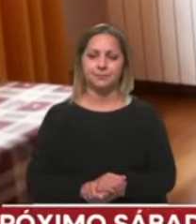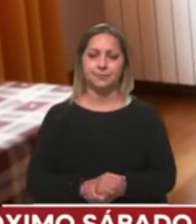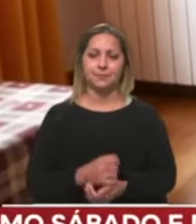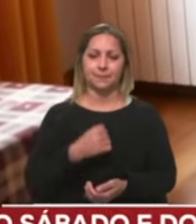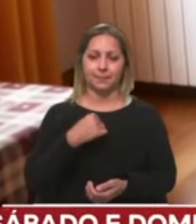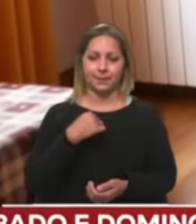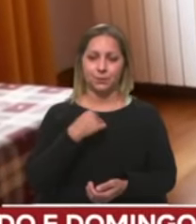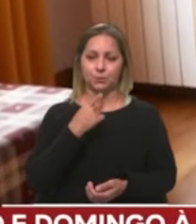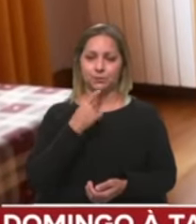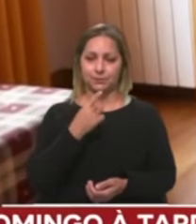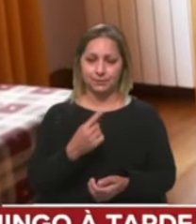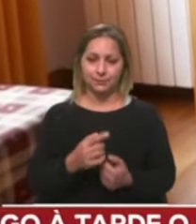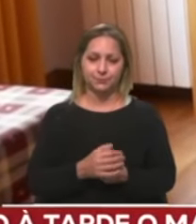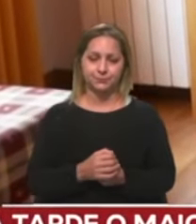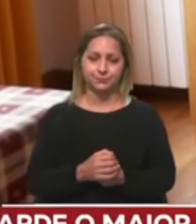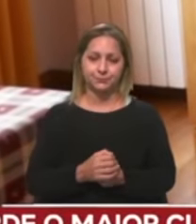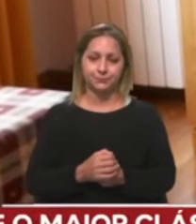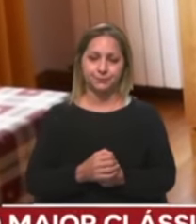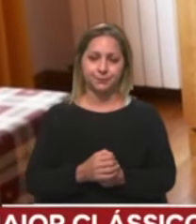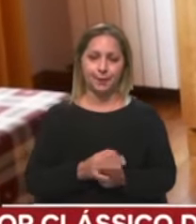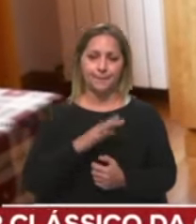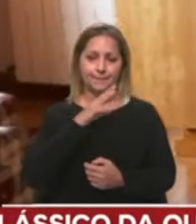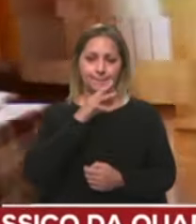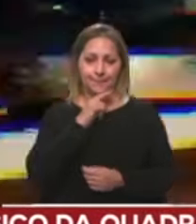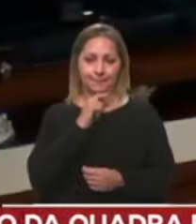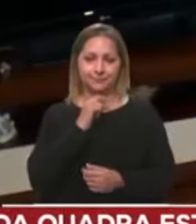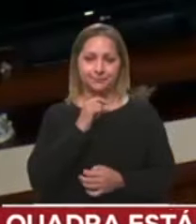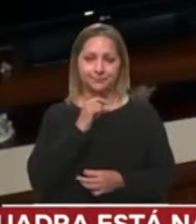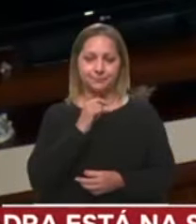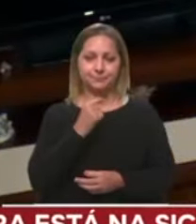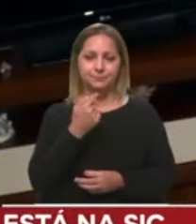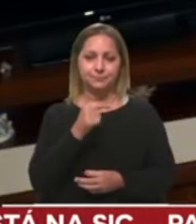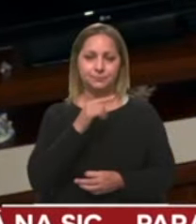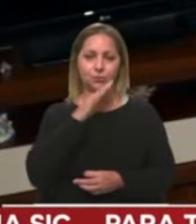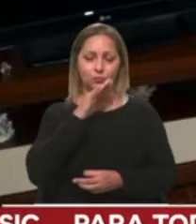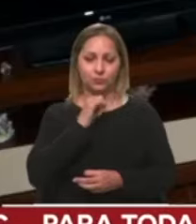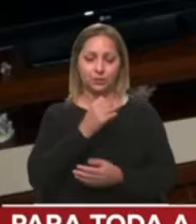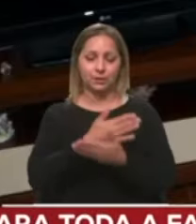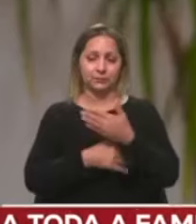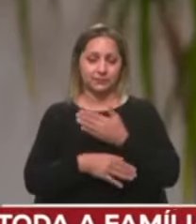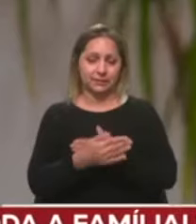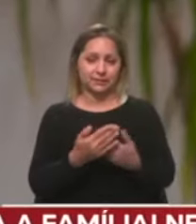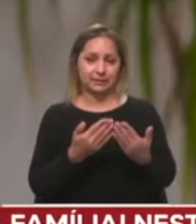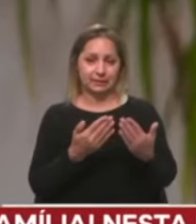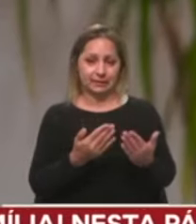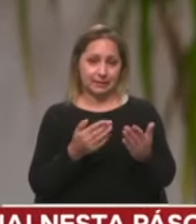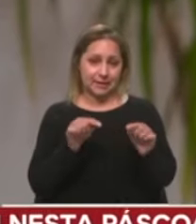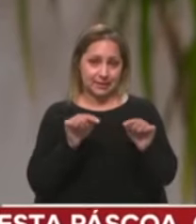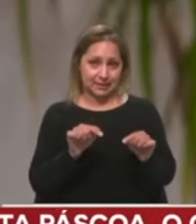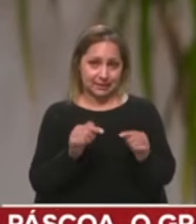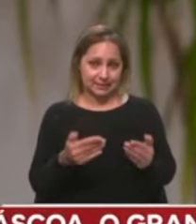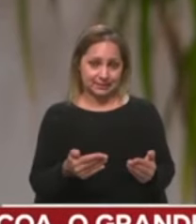Eu costumo dizer que uma mãe a quem nasce um filho com uma deficiência deste